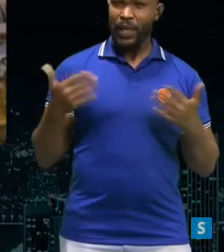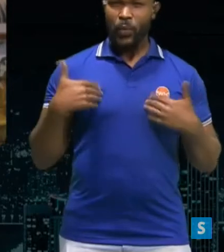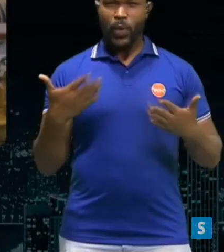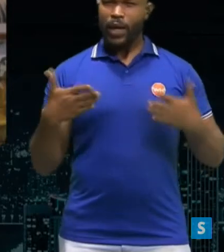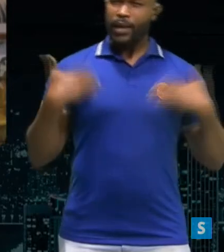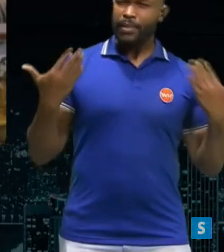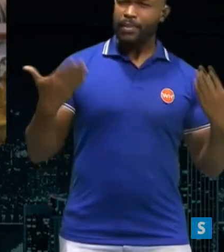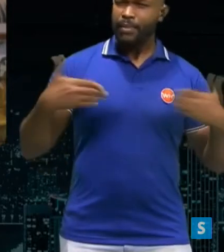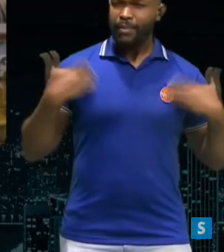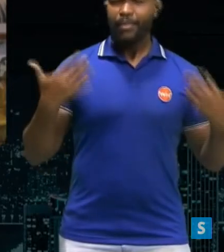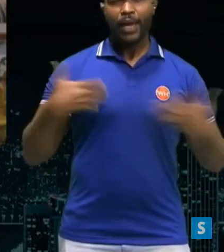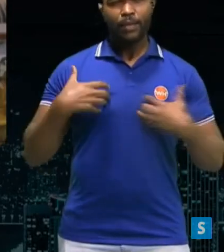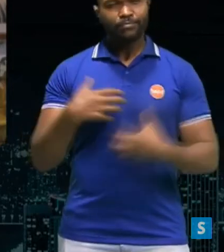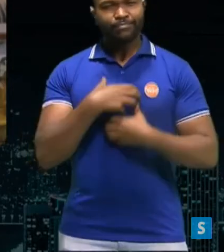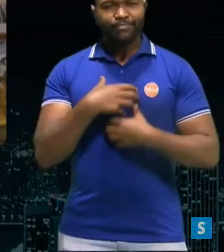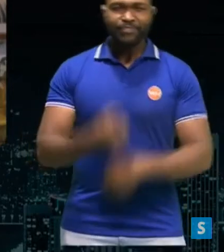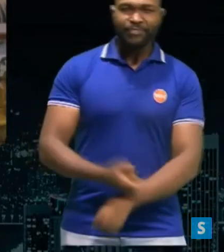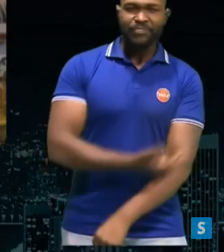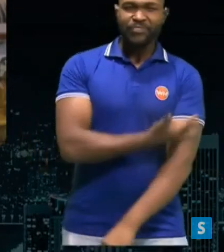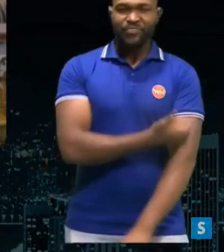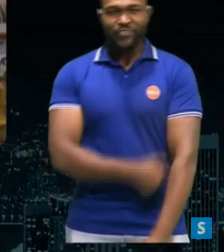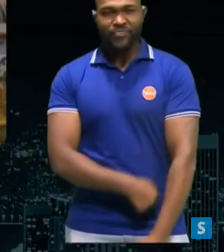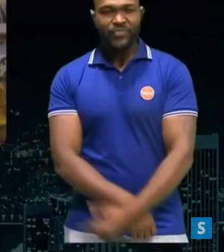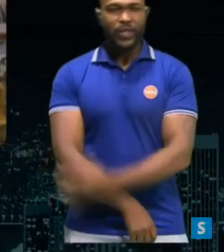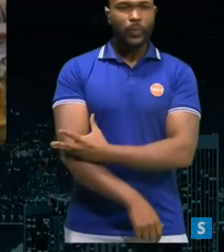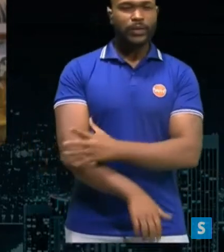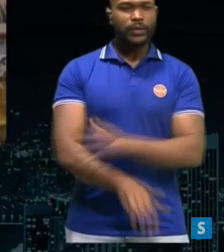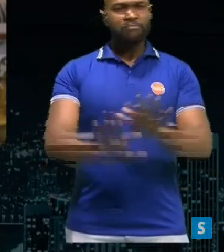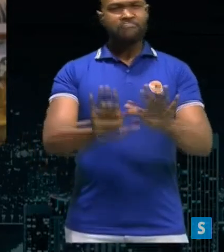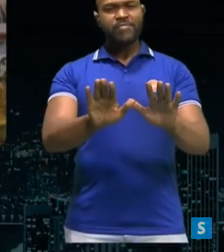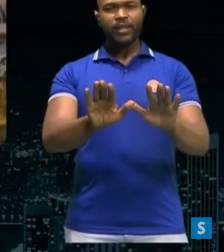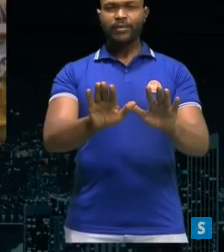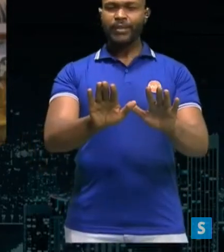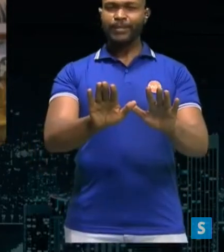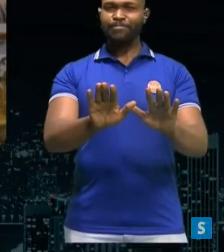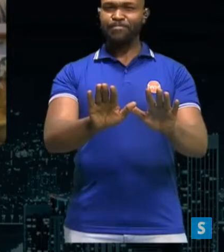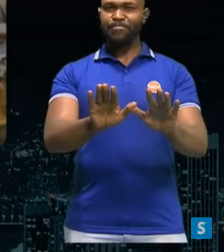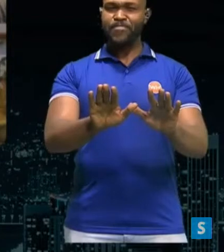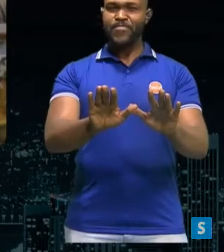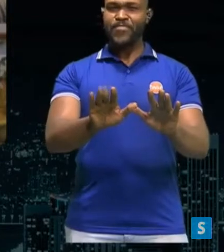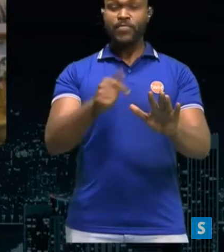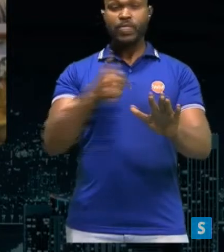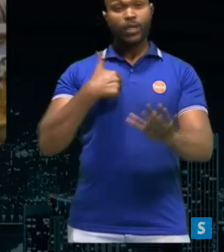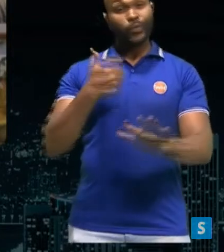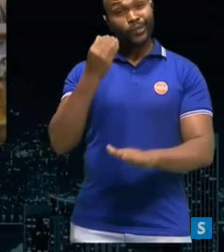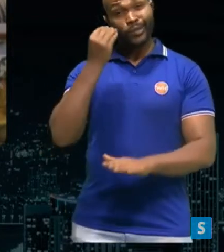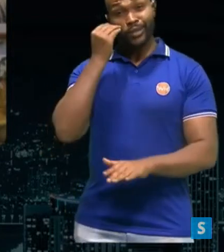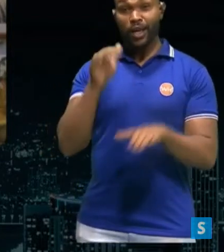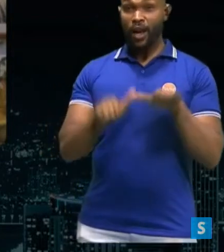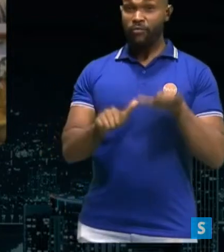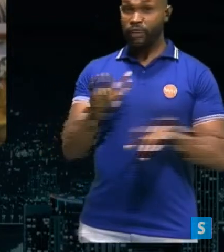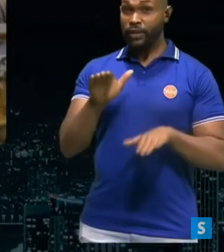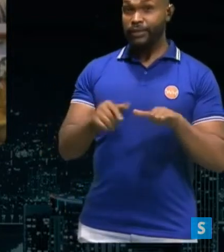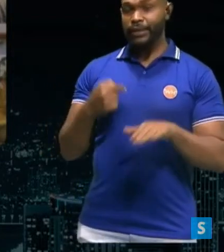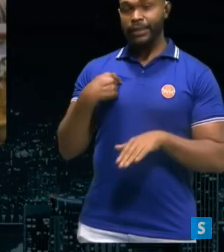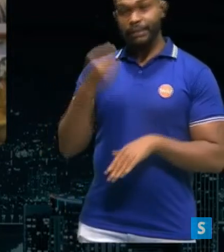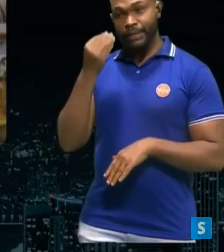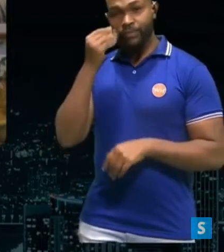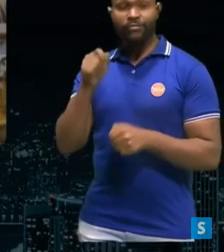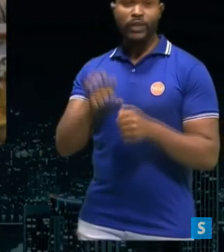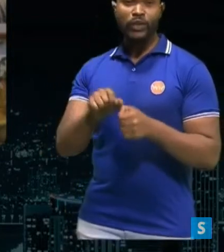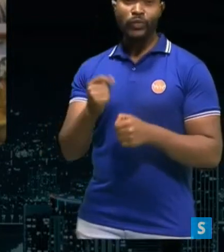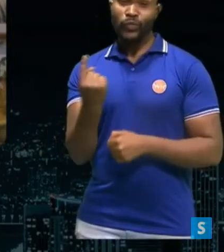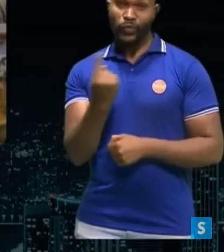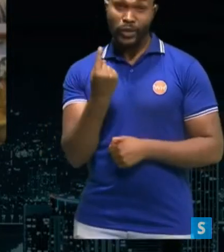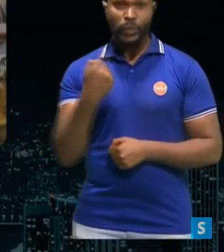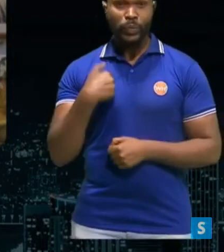animo com a coisa me emociono Mas eu tento fazer isso as vezes sozinhos